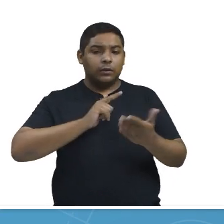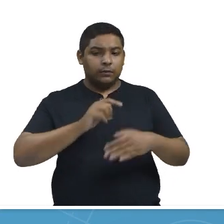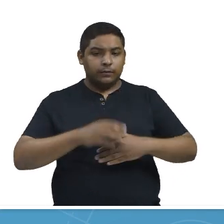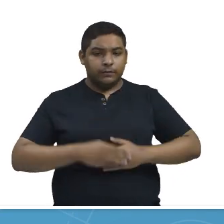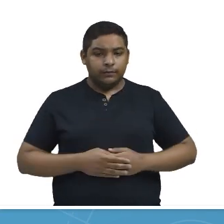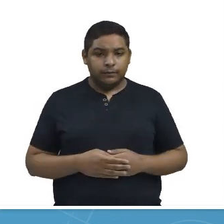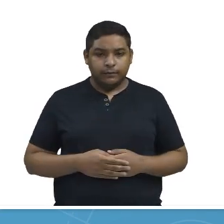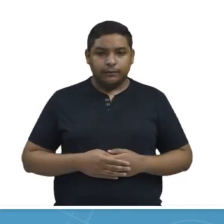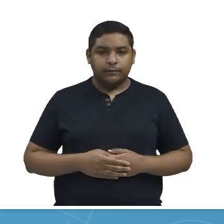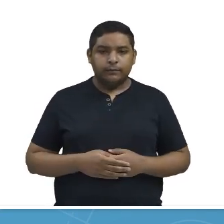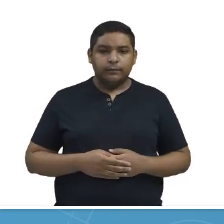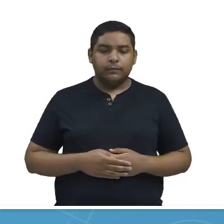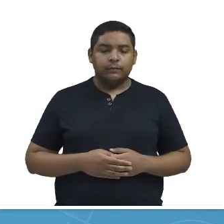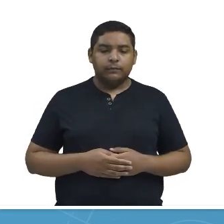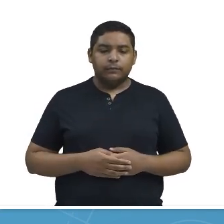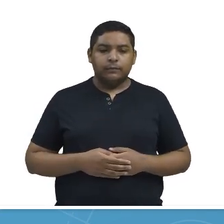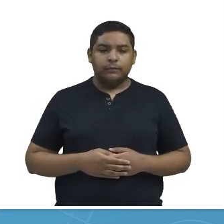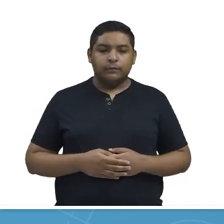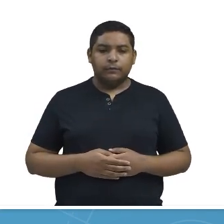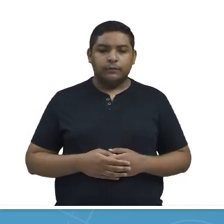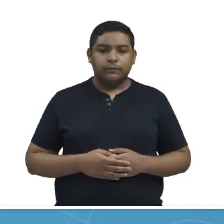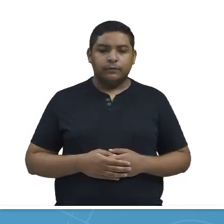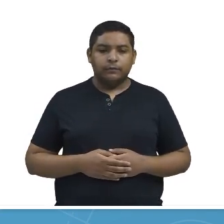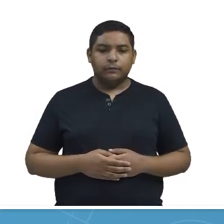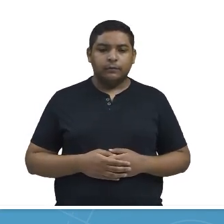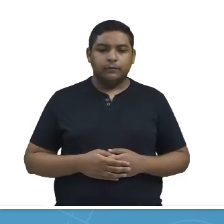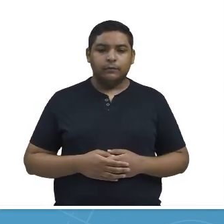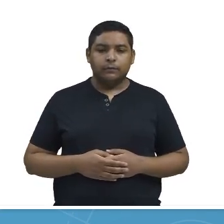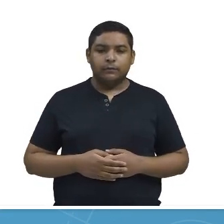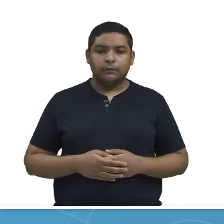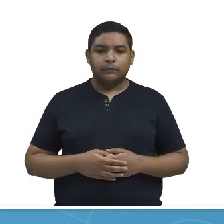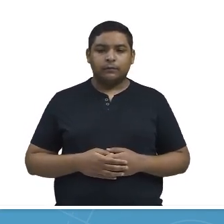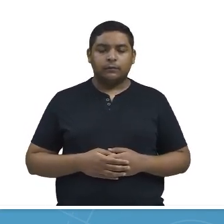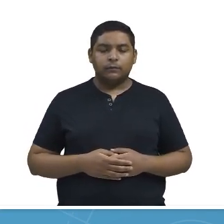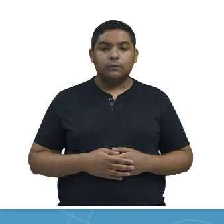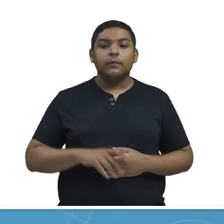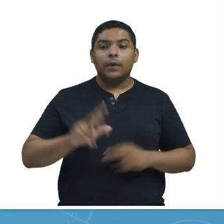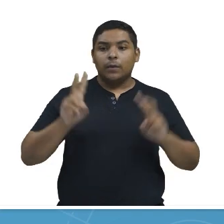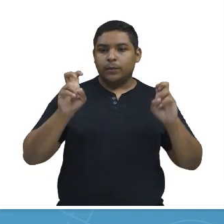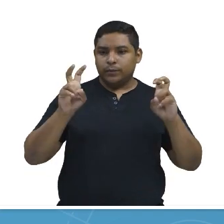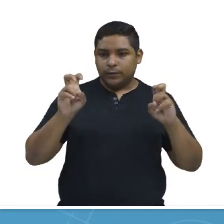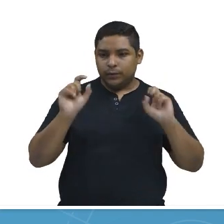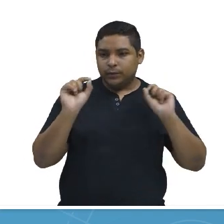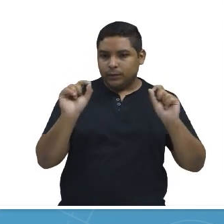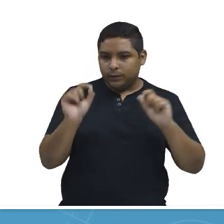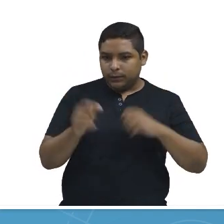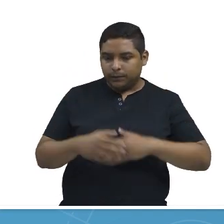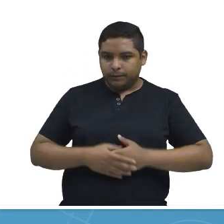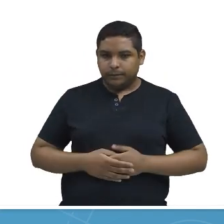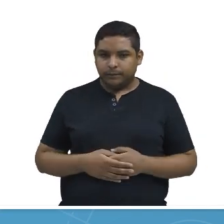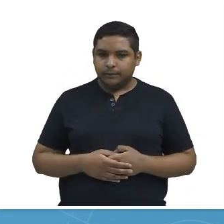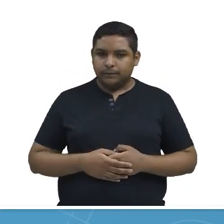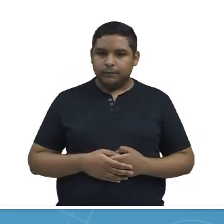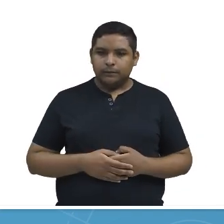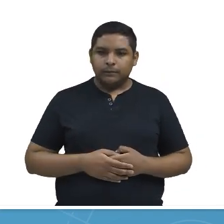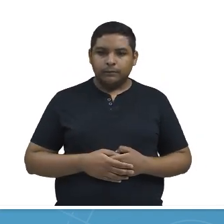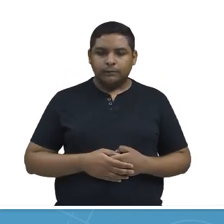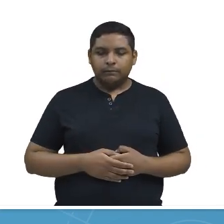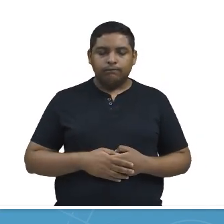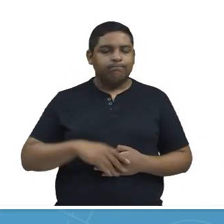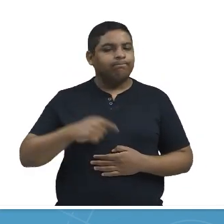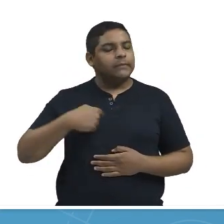whose title, título, livro cujo título I couldn't remember, eu